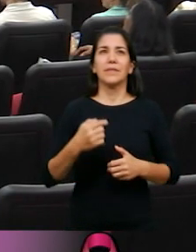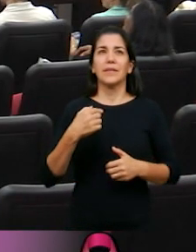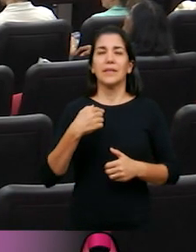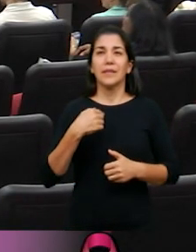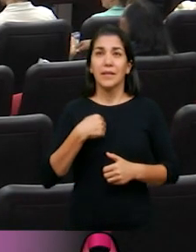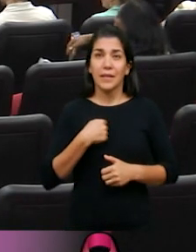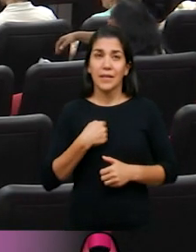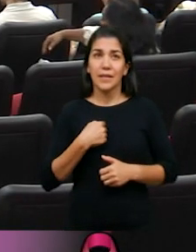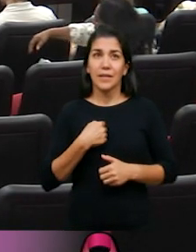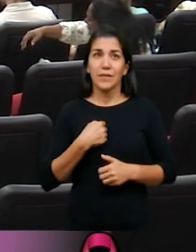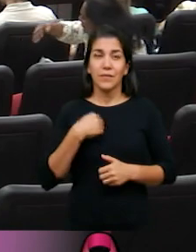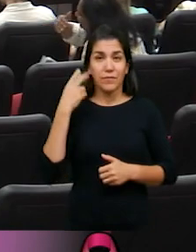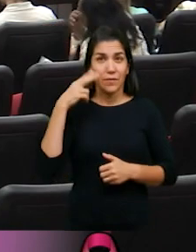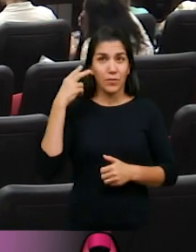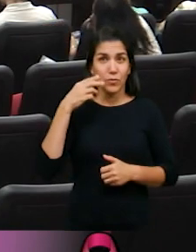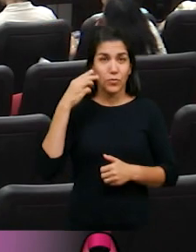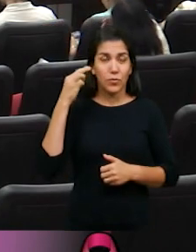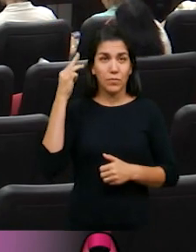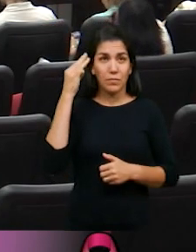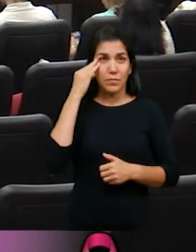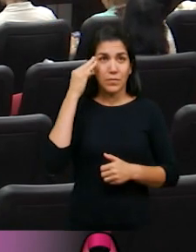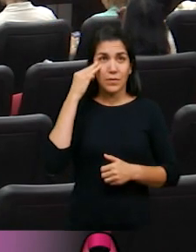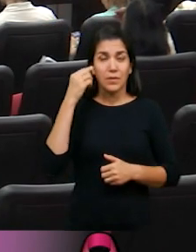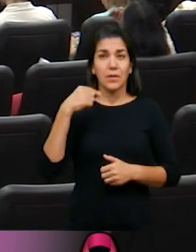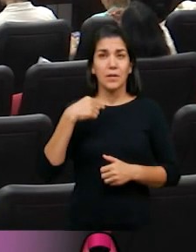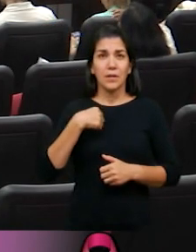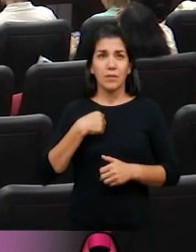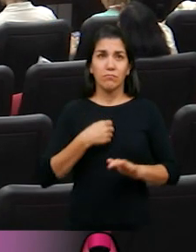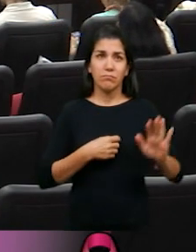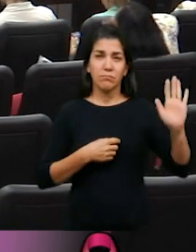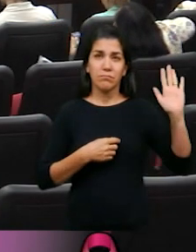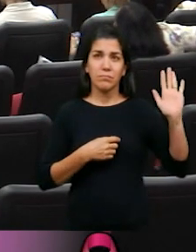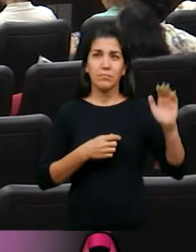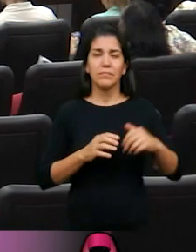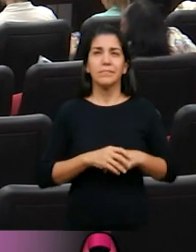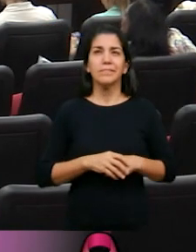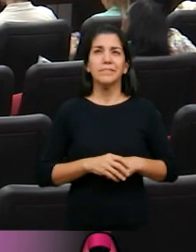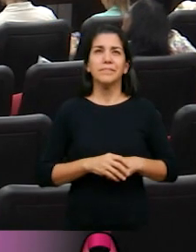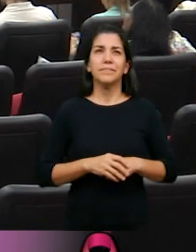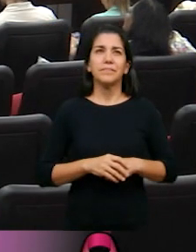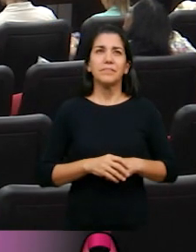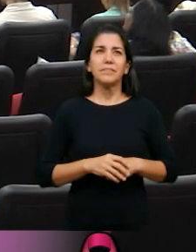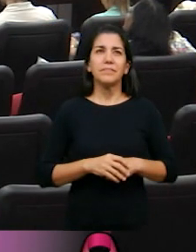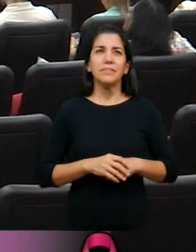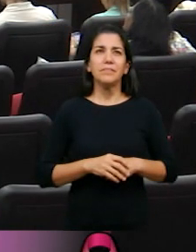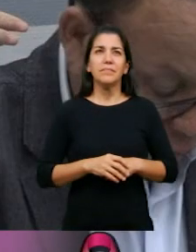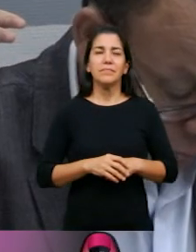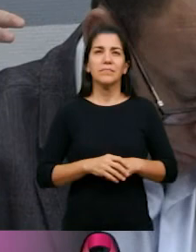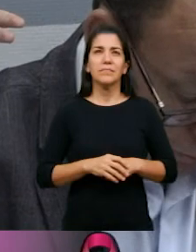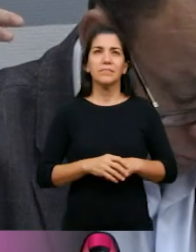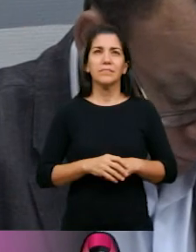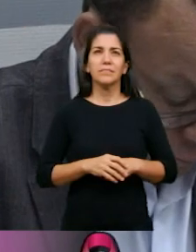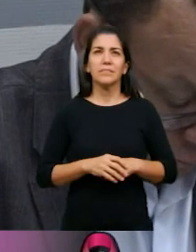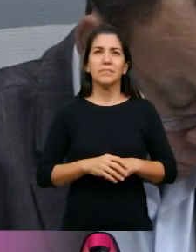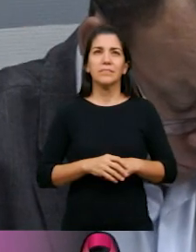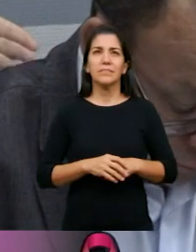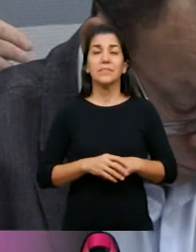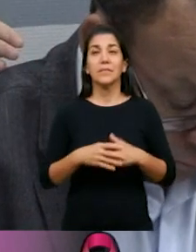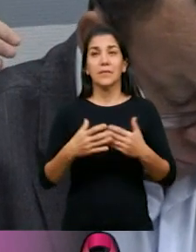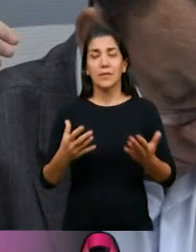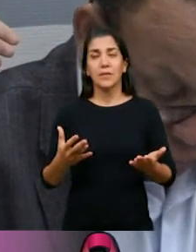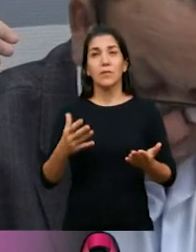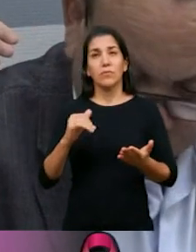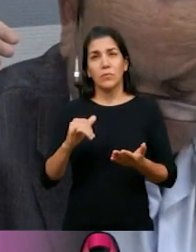palavra e se o vereador, quando ele coloca todo mundo que tem reclamado aqui na casa